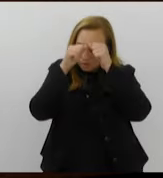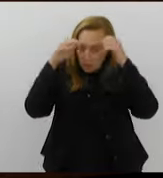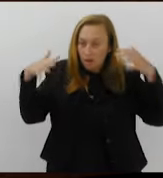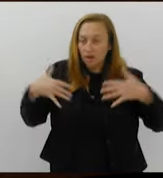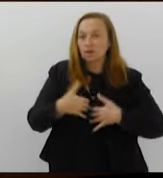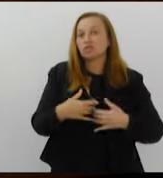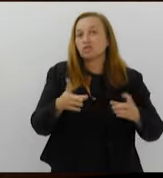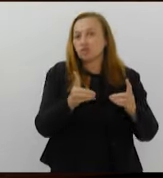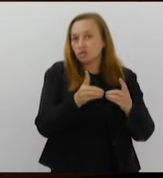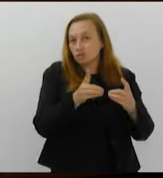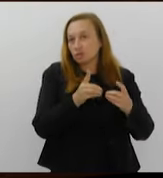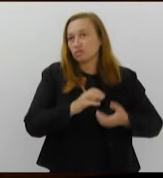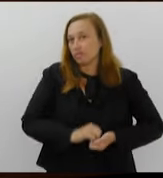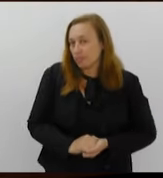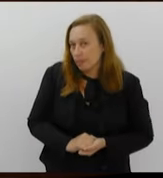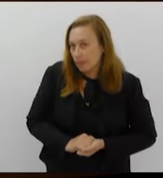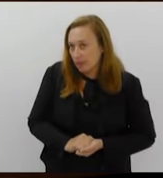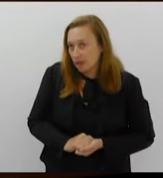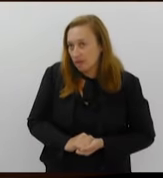às pessoas